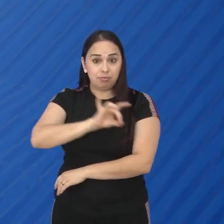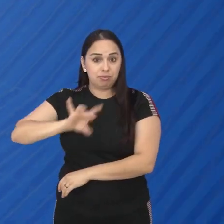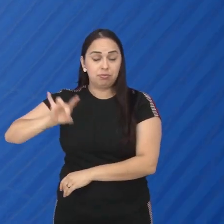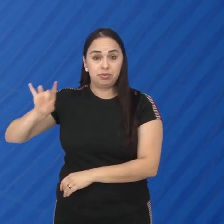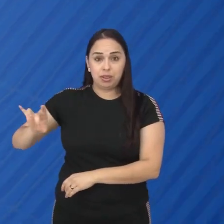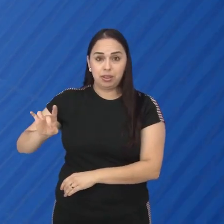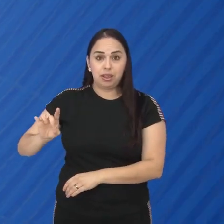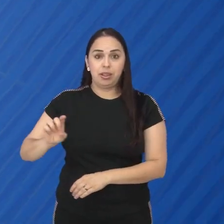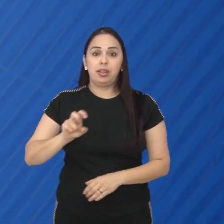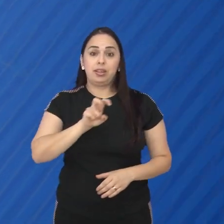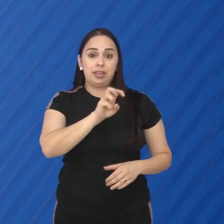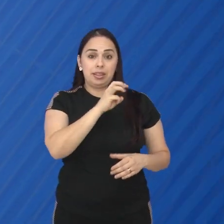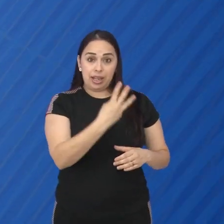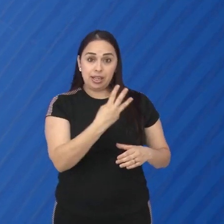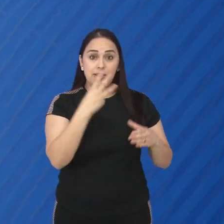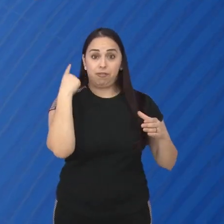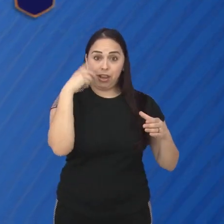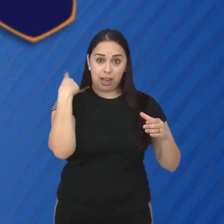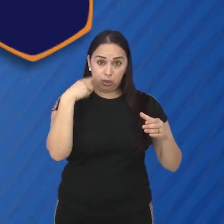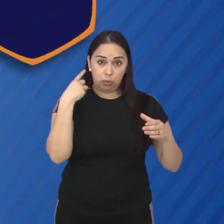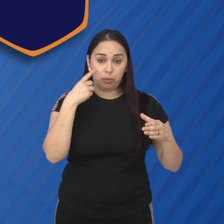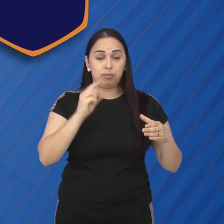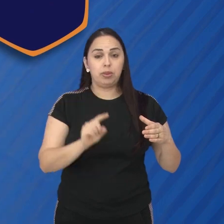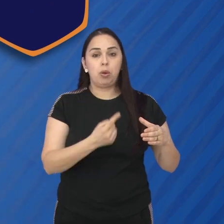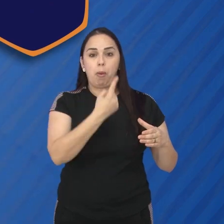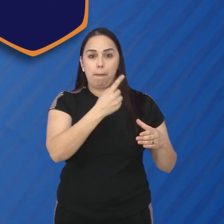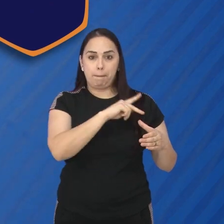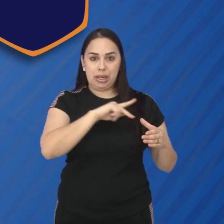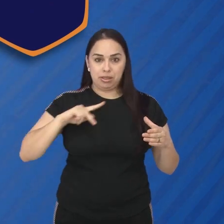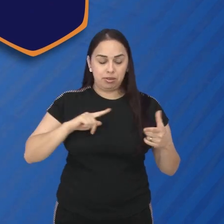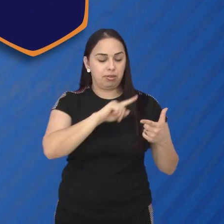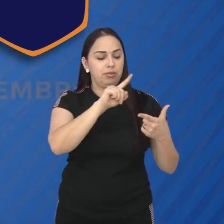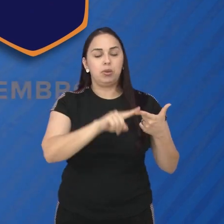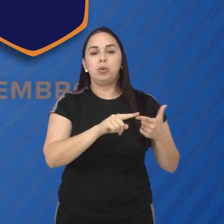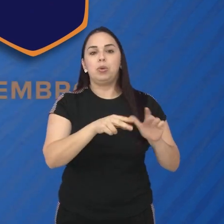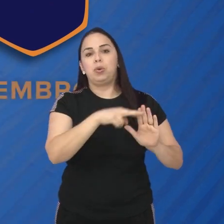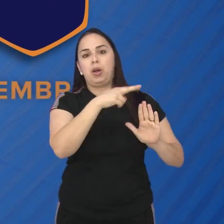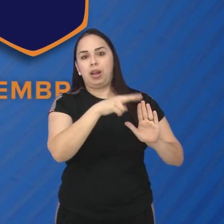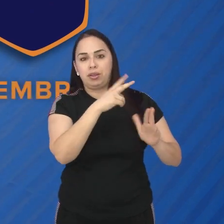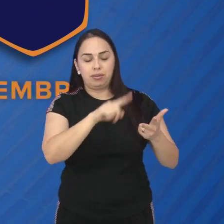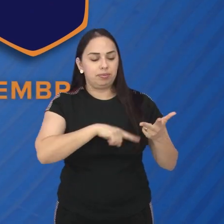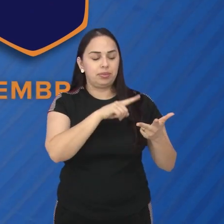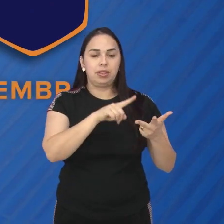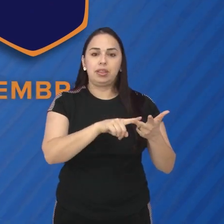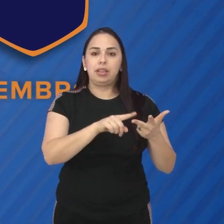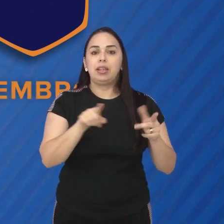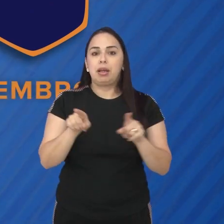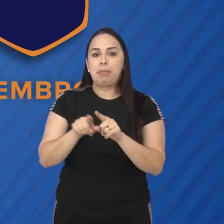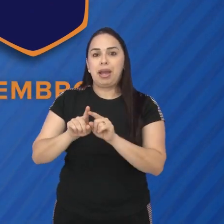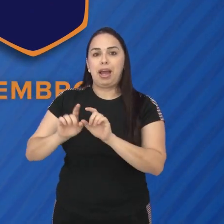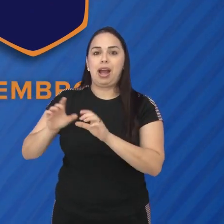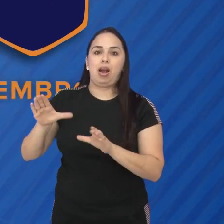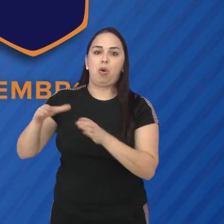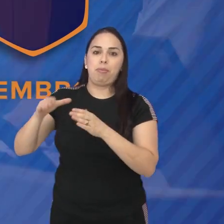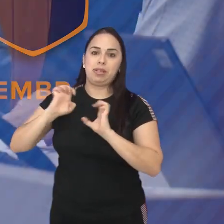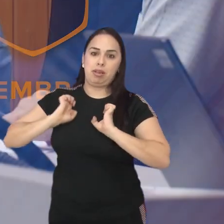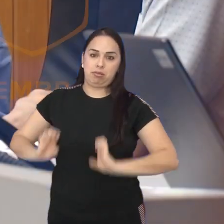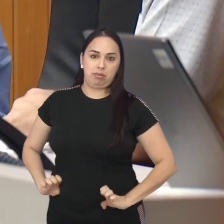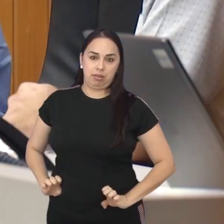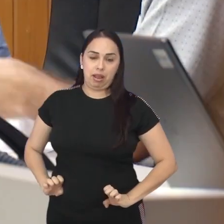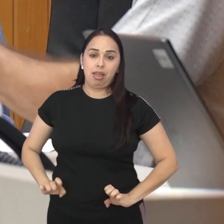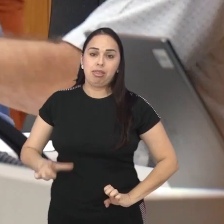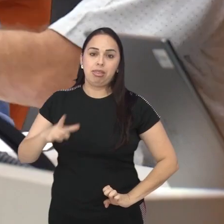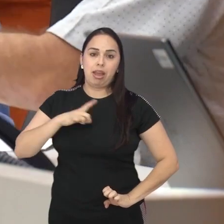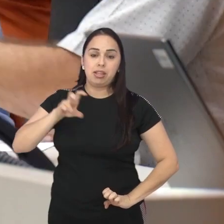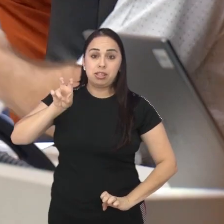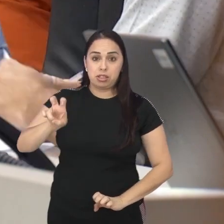das comissões da Câmara é composta por 3 vereadores, sendo um presidente e um relator, exceto a Comissão de Ética,